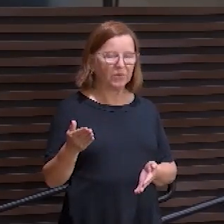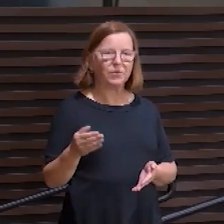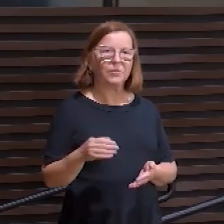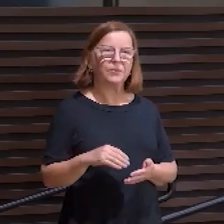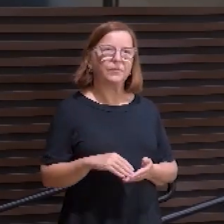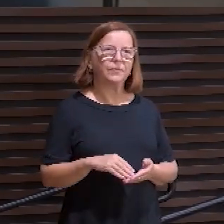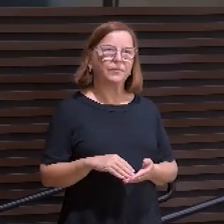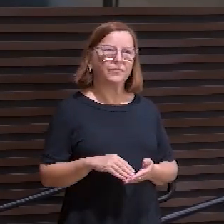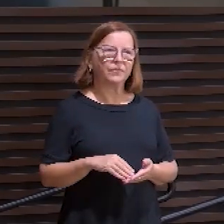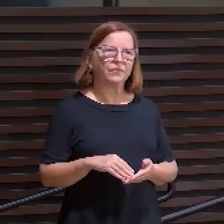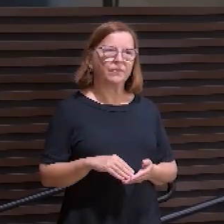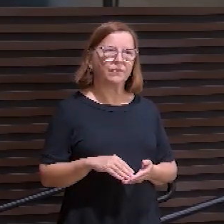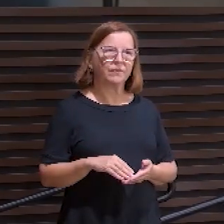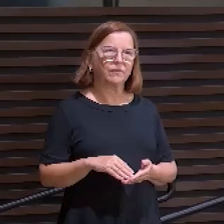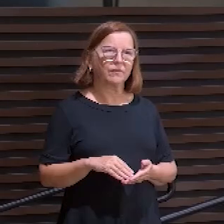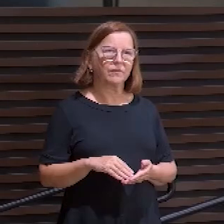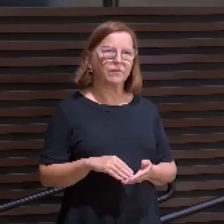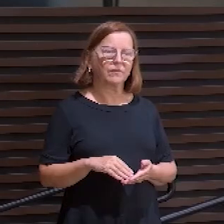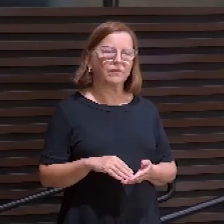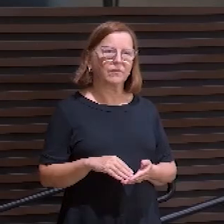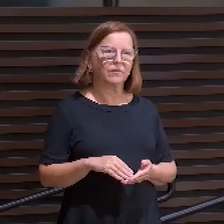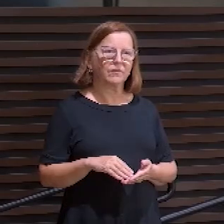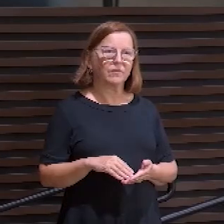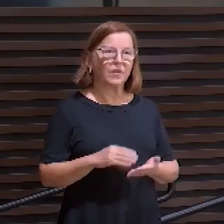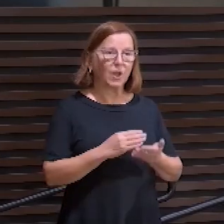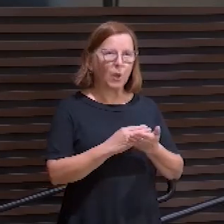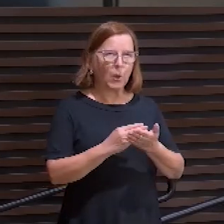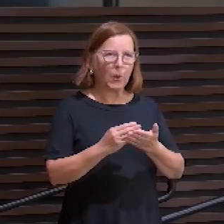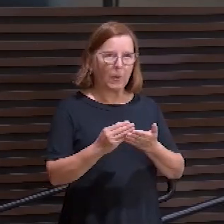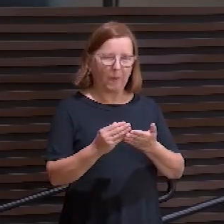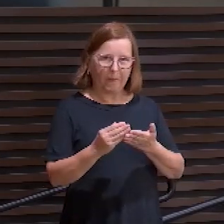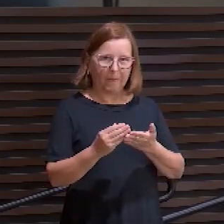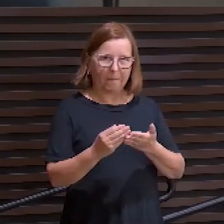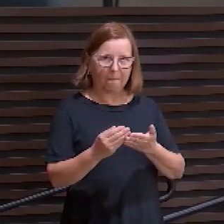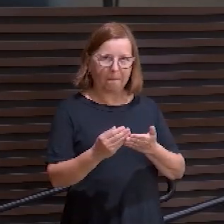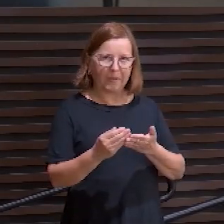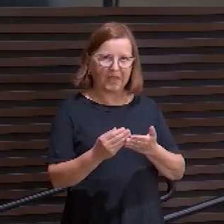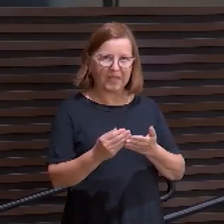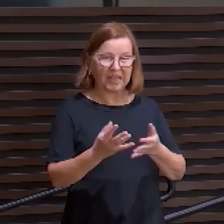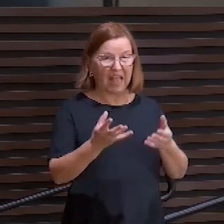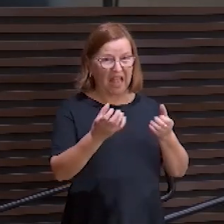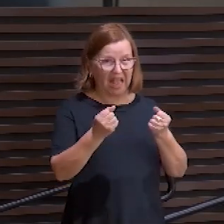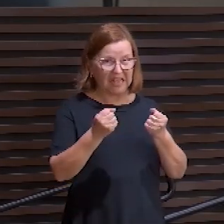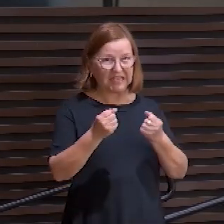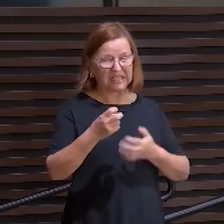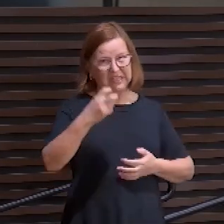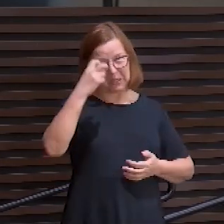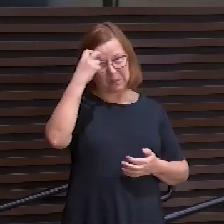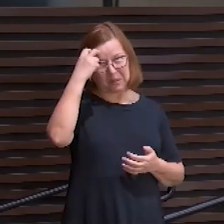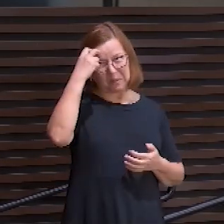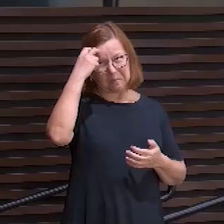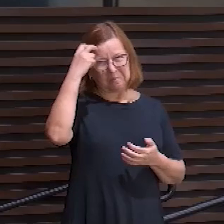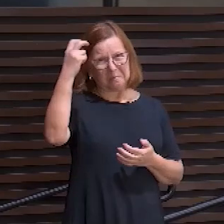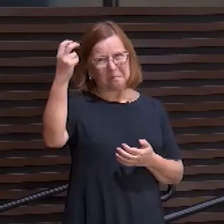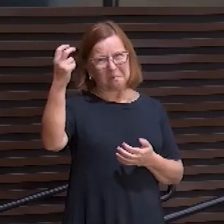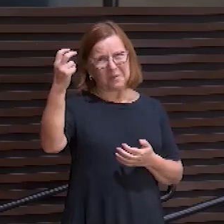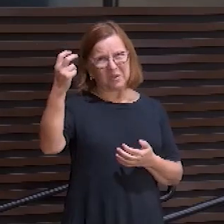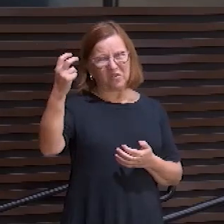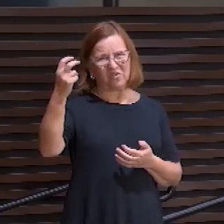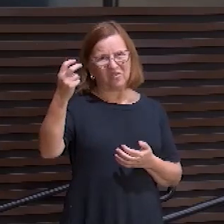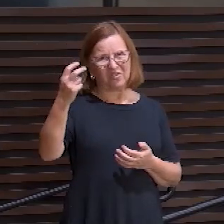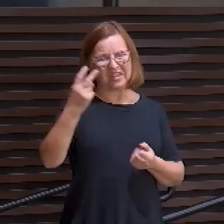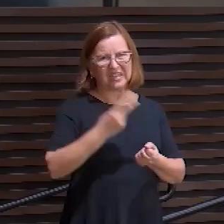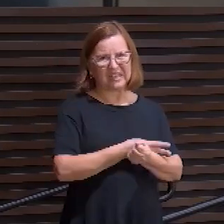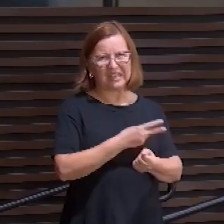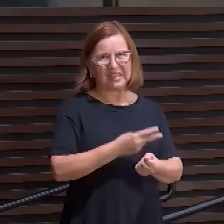infiltrando uma cultura deste politicamente correto, mas que não